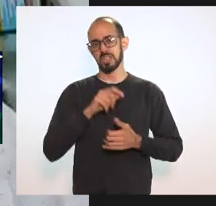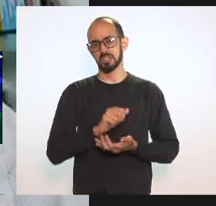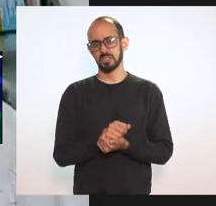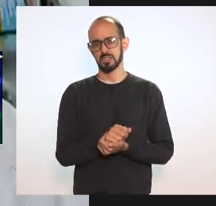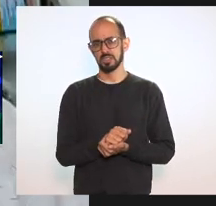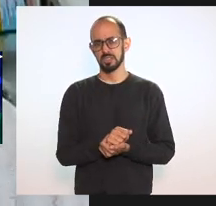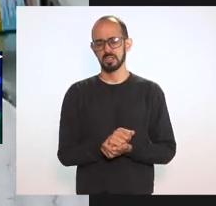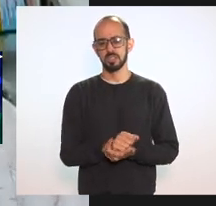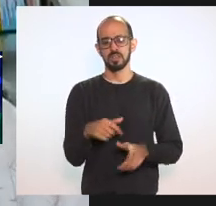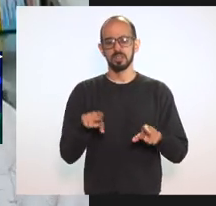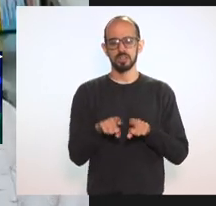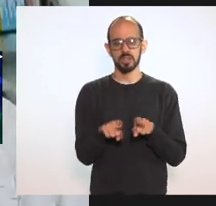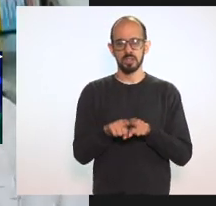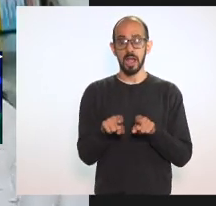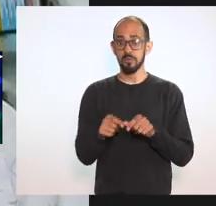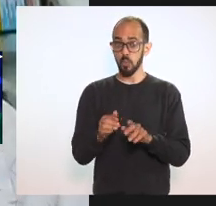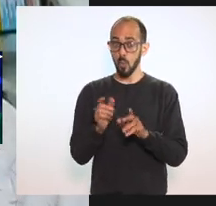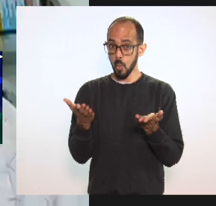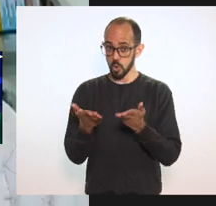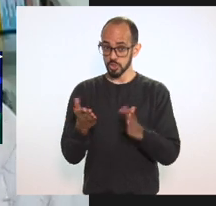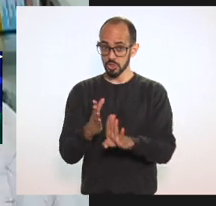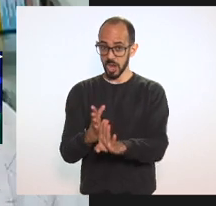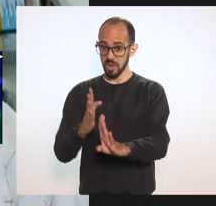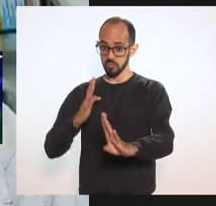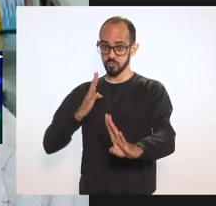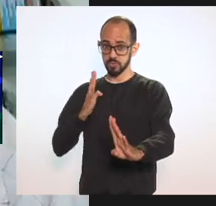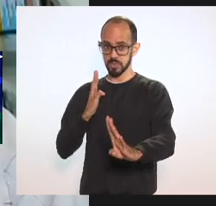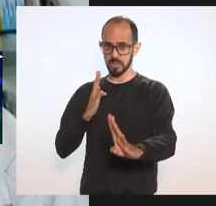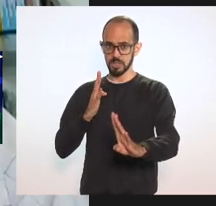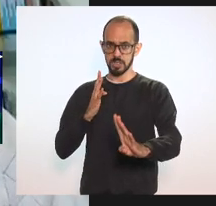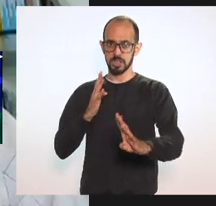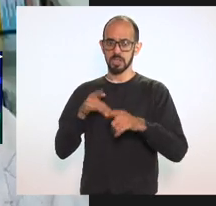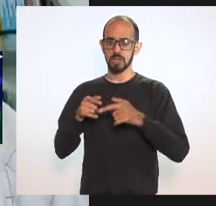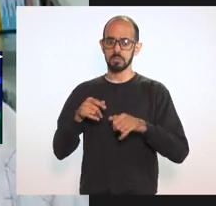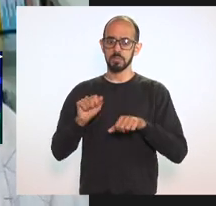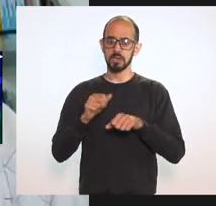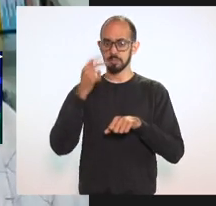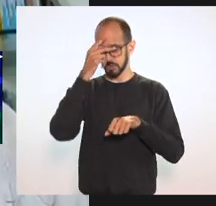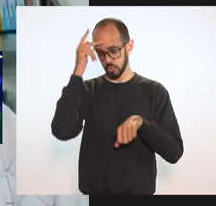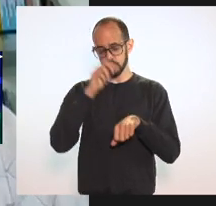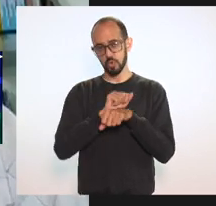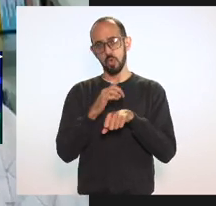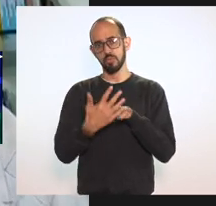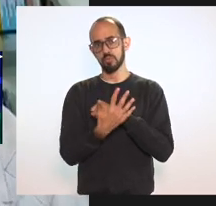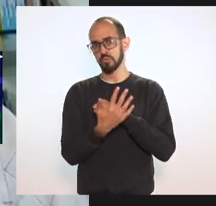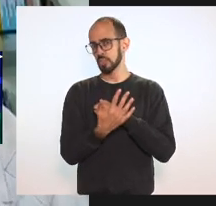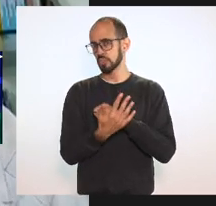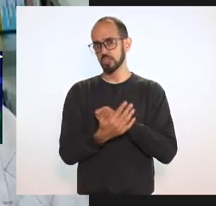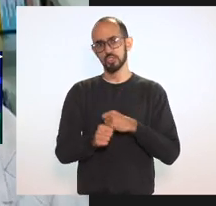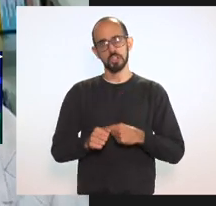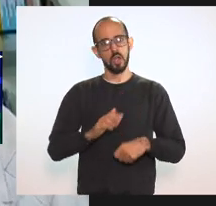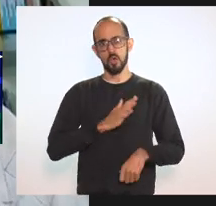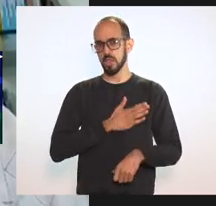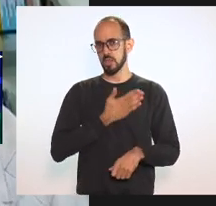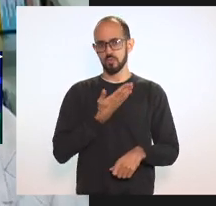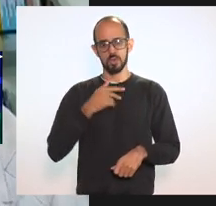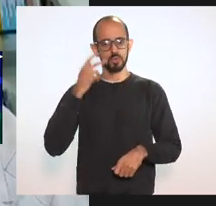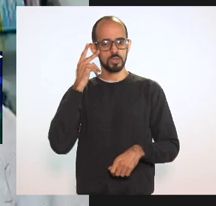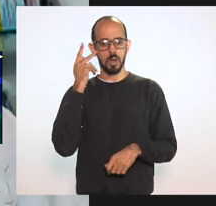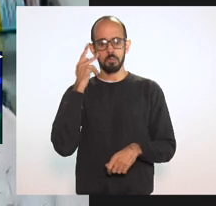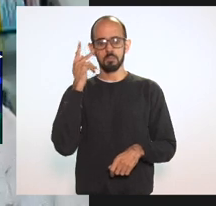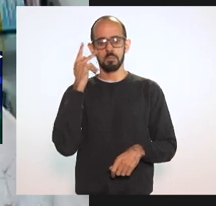leite juntei edilei para paciente de cor vídeo está enorme no Estado de São Paulo